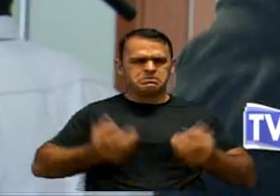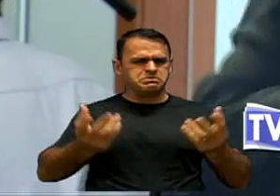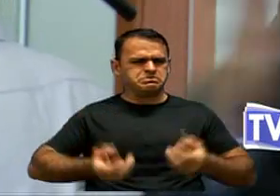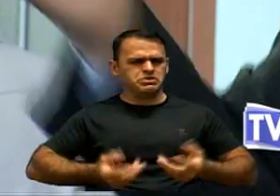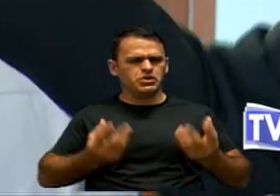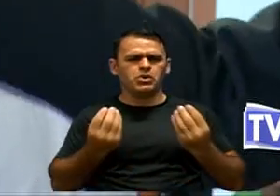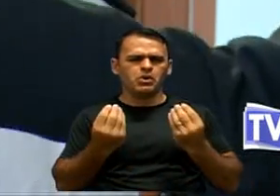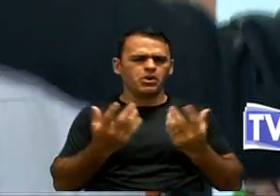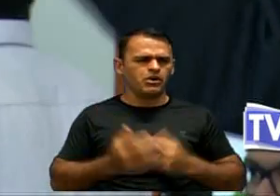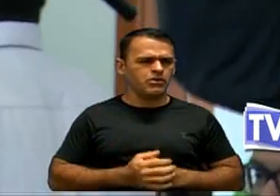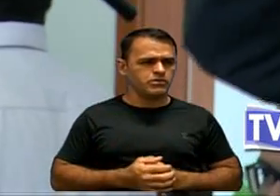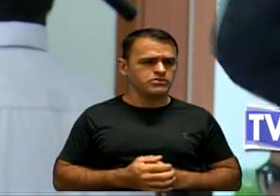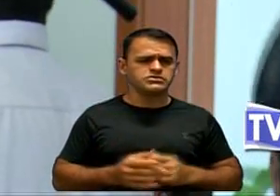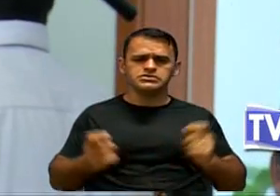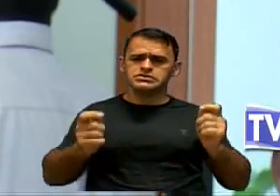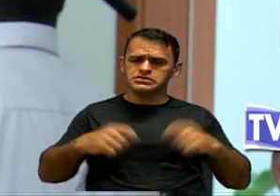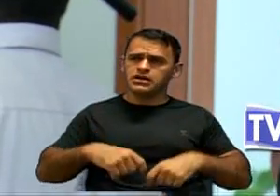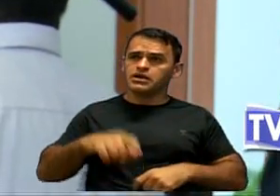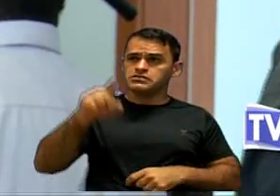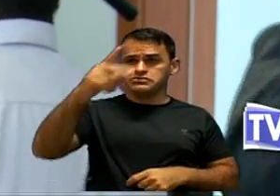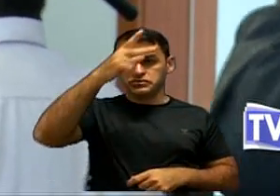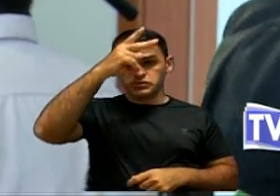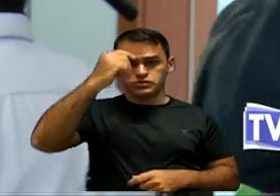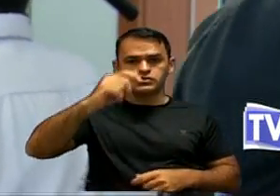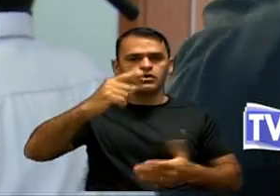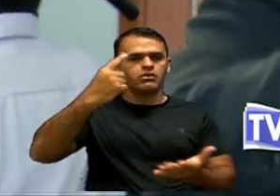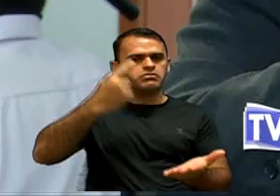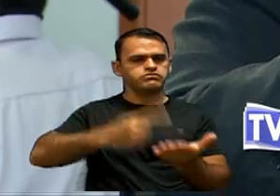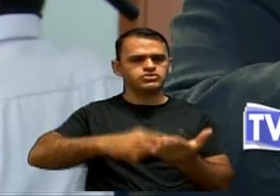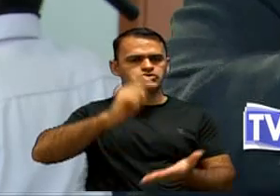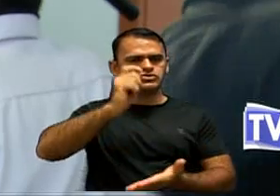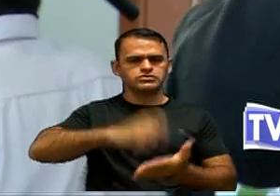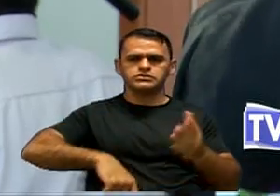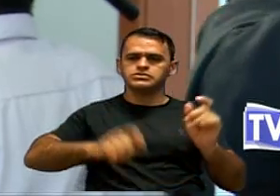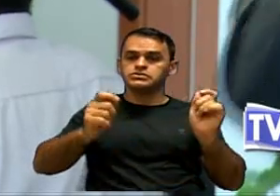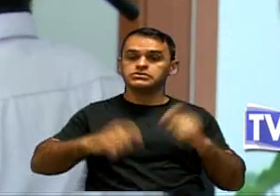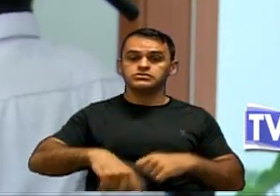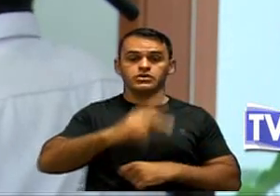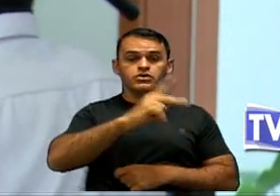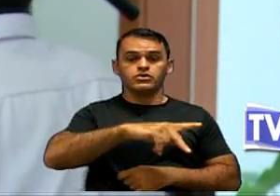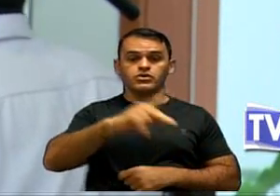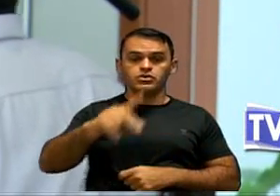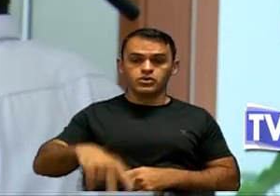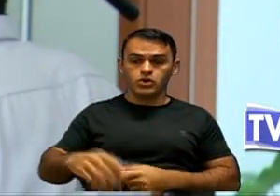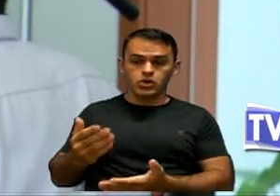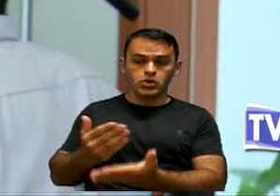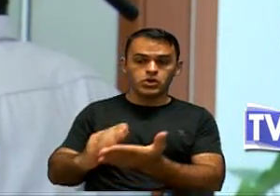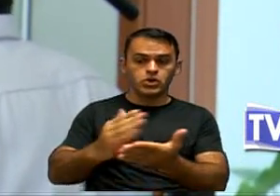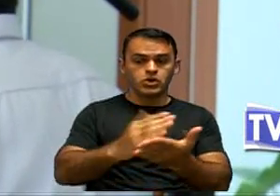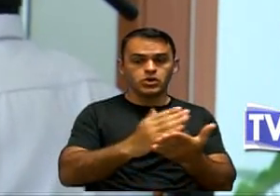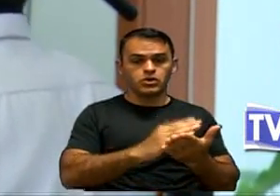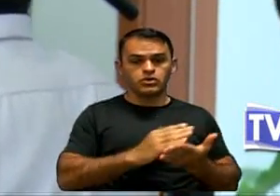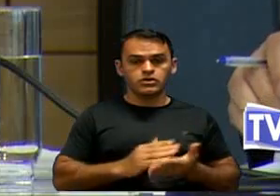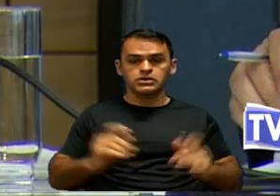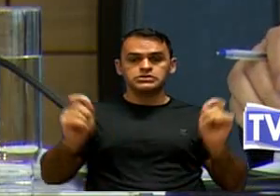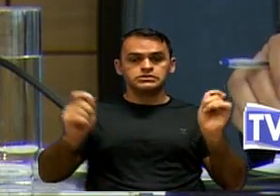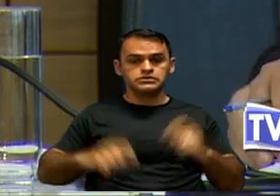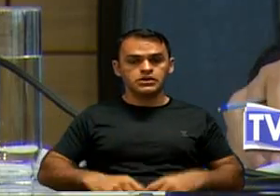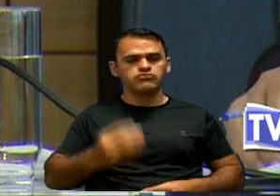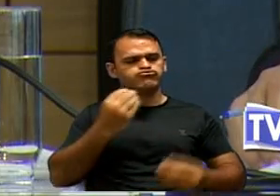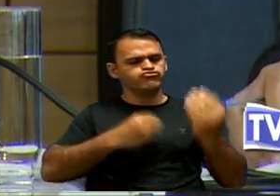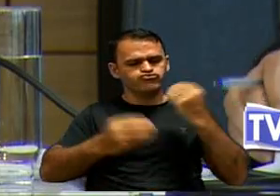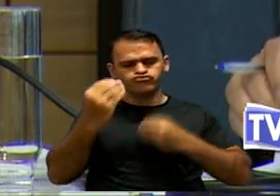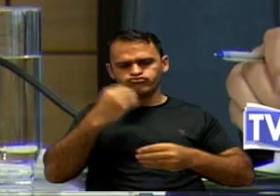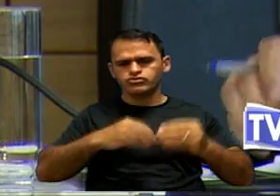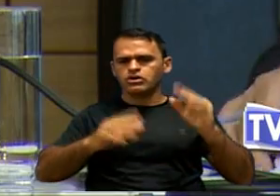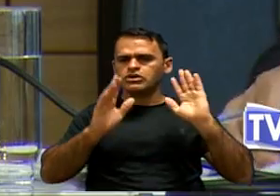e é só o executivo mandar para cá e assinar, para que os professores possam comer o excedente, como o Martinez falou. Essa sobra